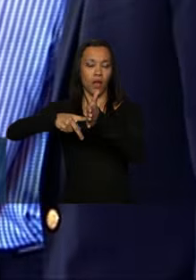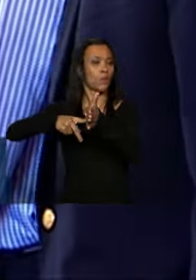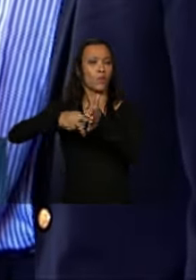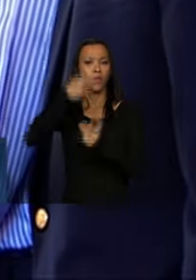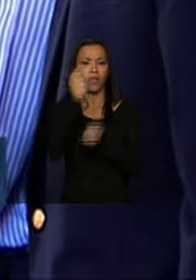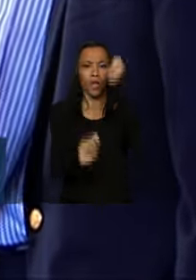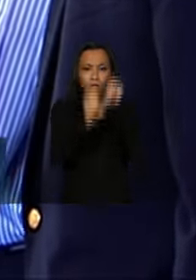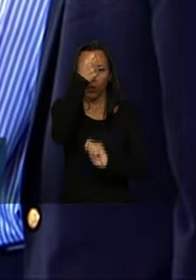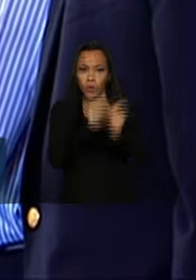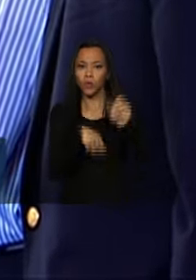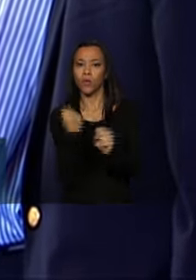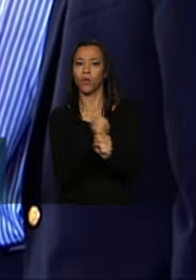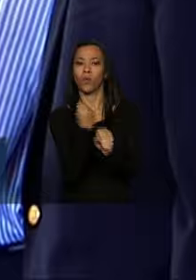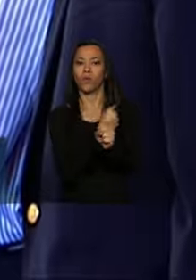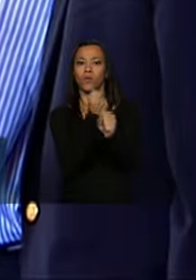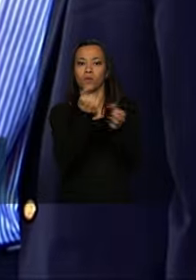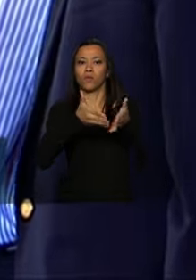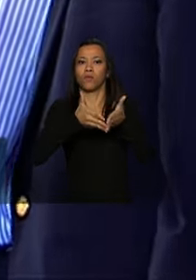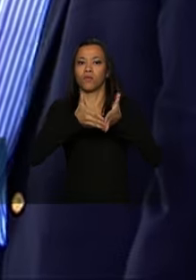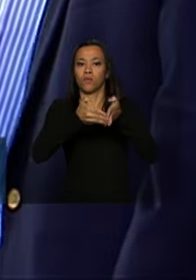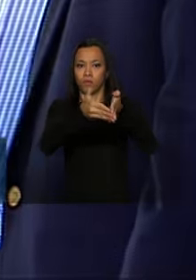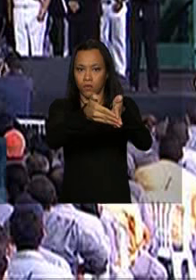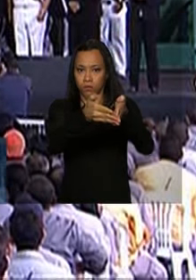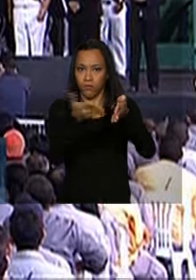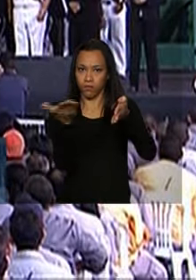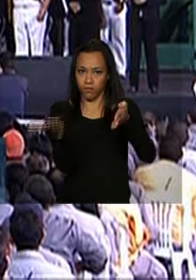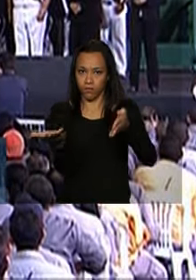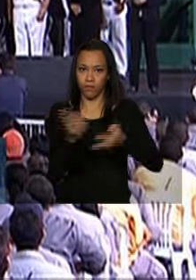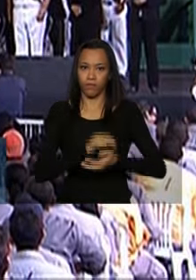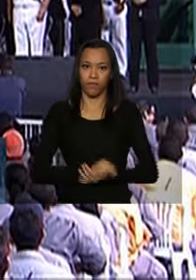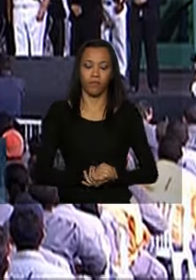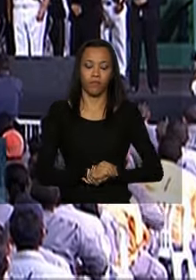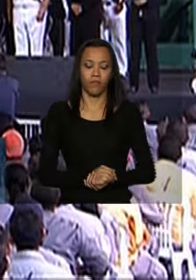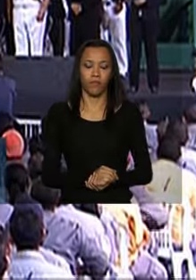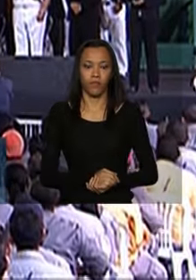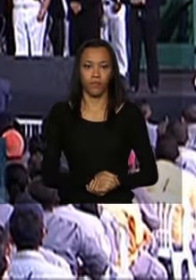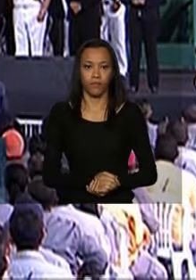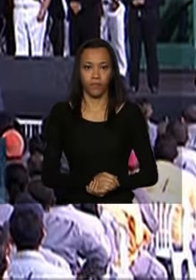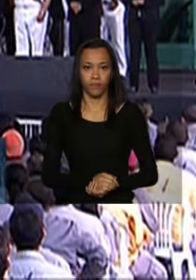da Construção Naval, Sinaval.